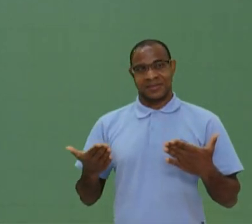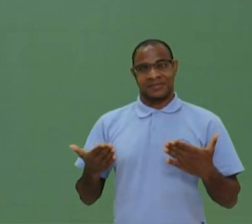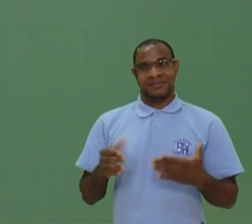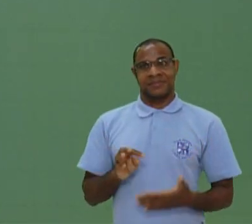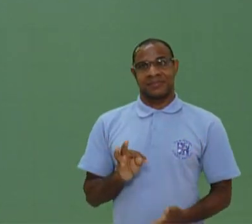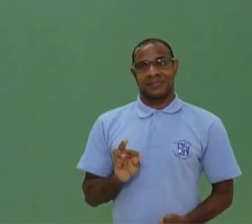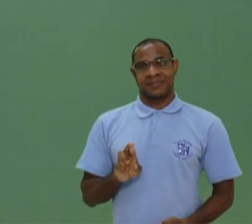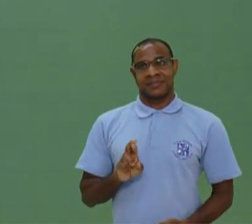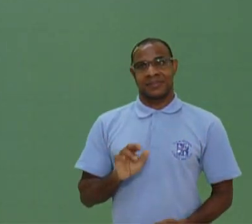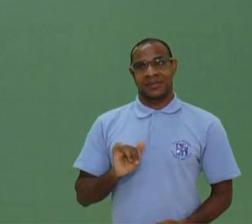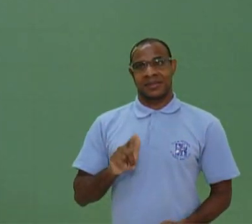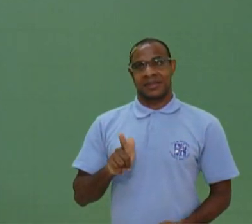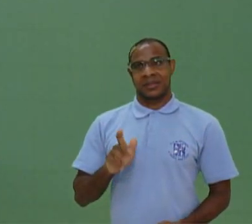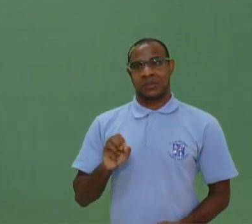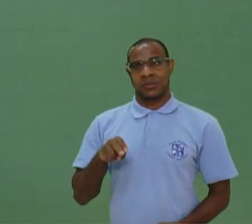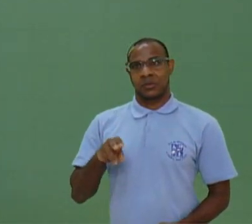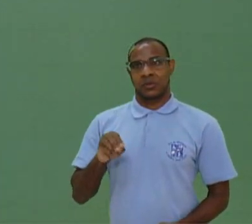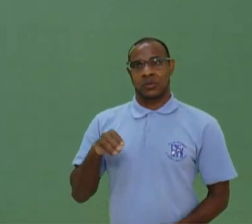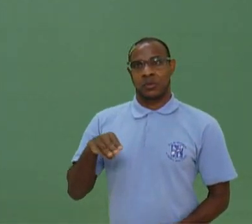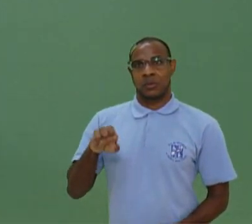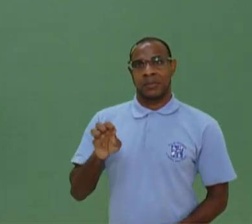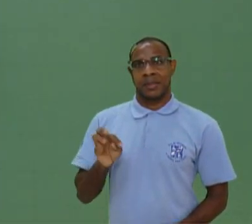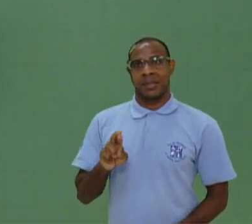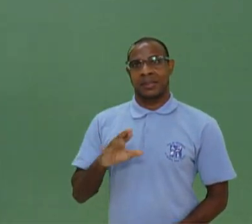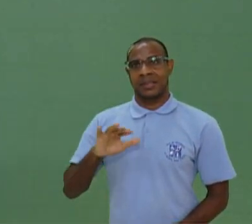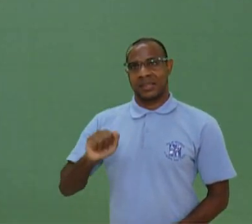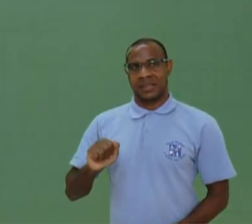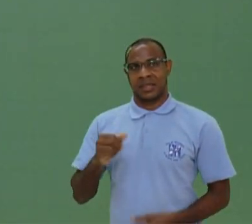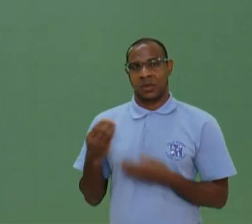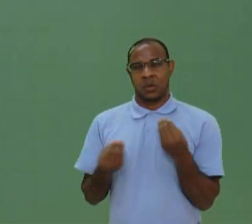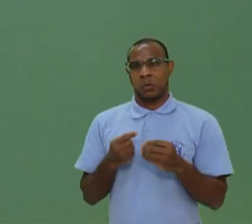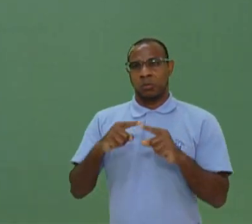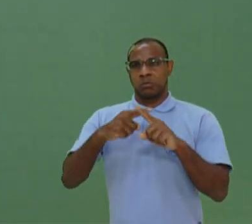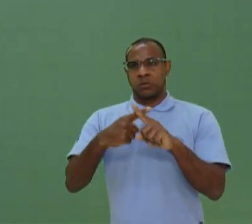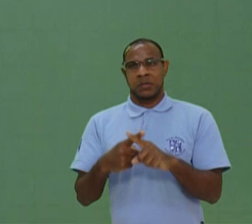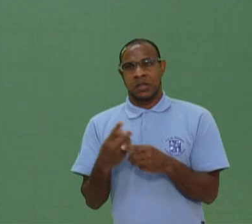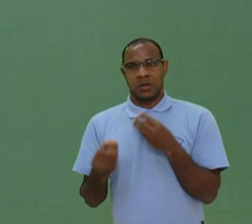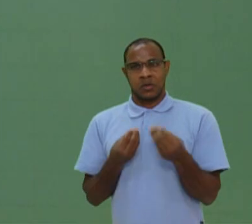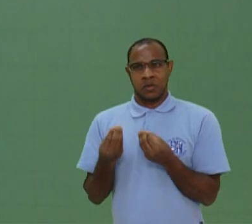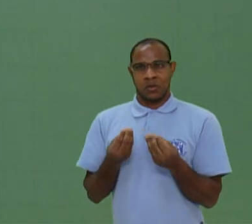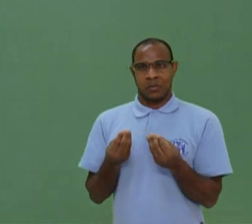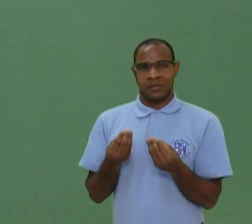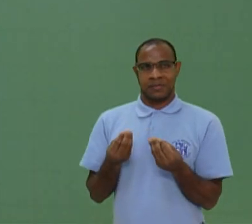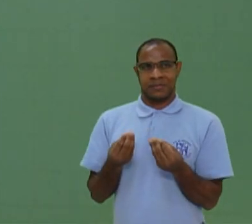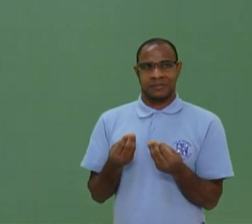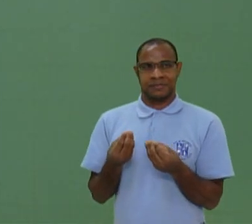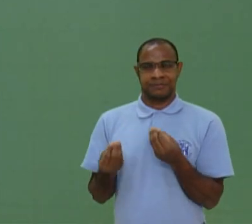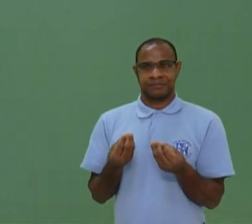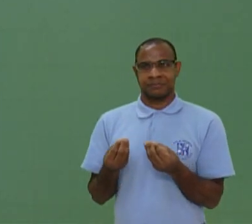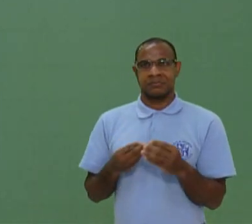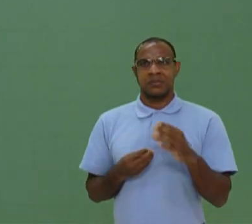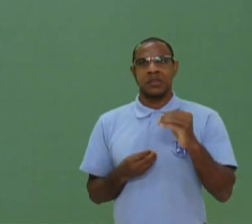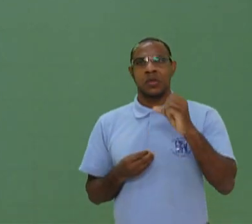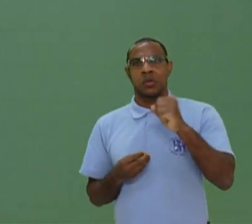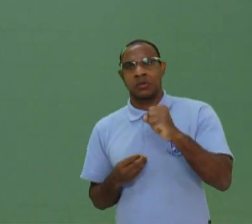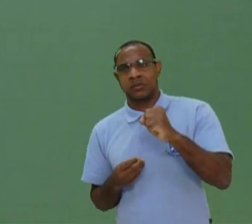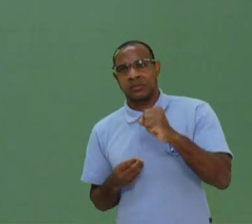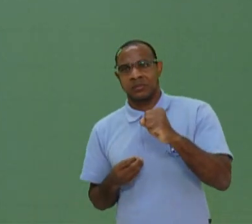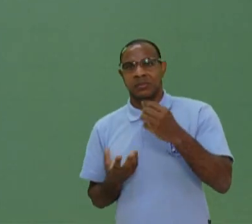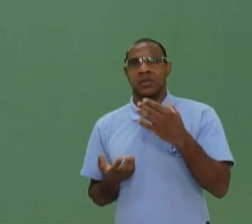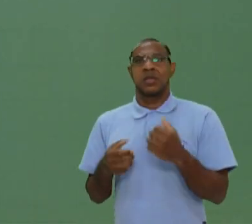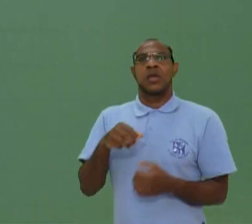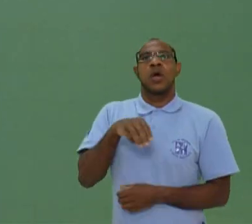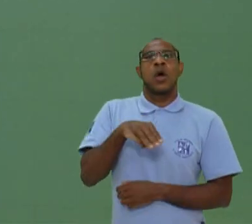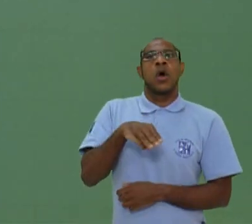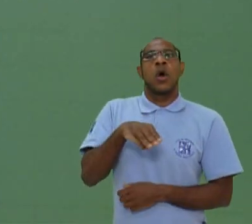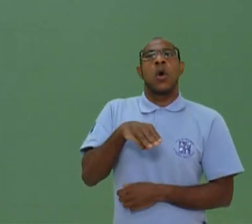trigonométrica da multiplicação. Como é que a gente multiplica? Por que os módulos se multiplicam e os cossenos somam